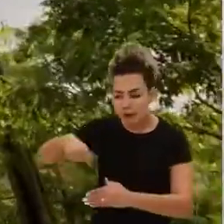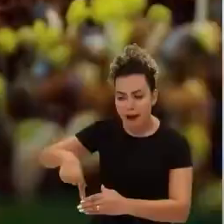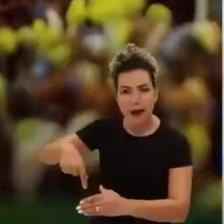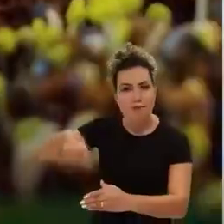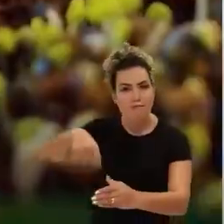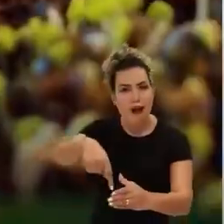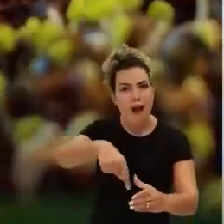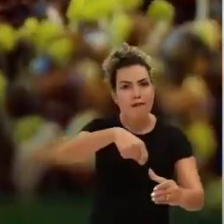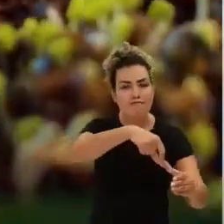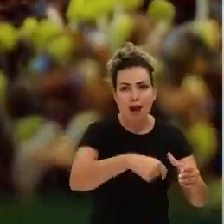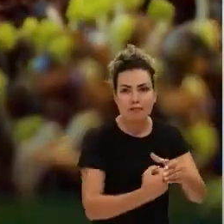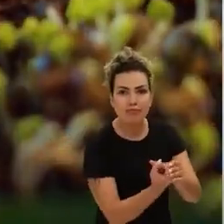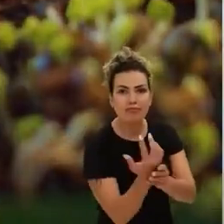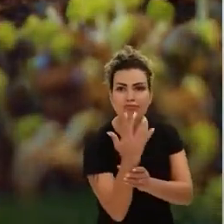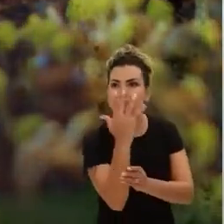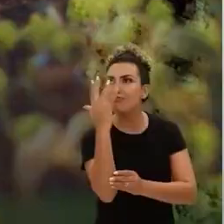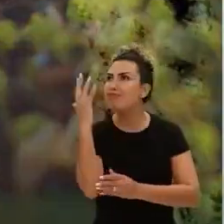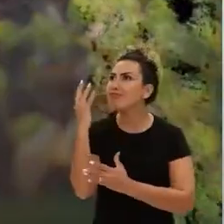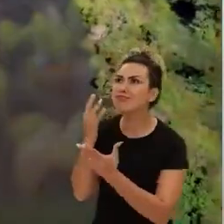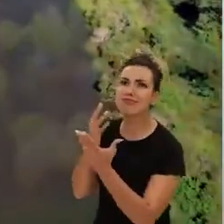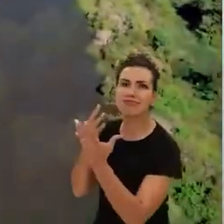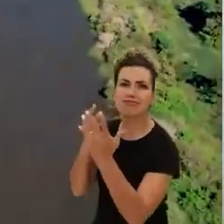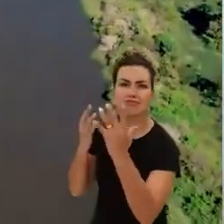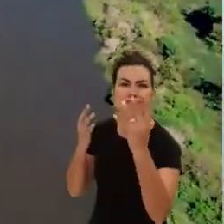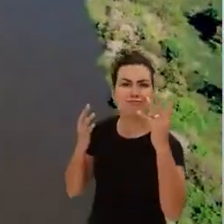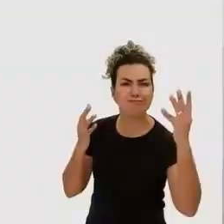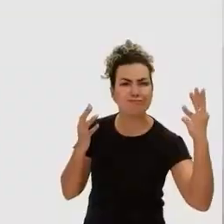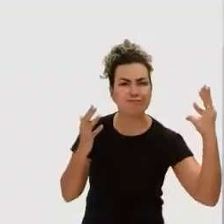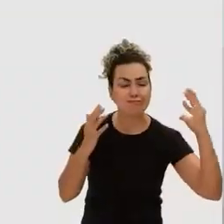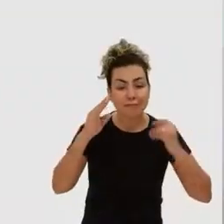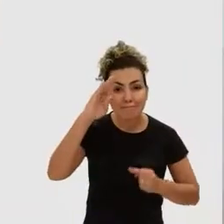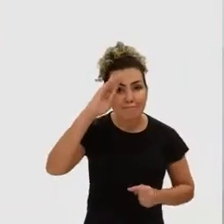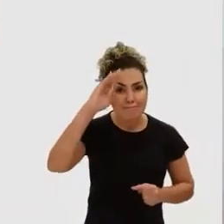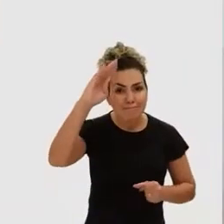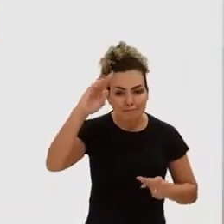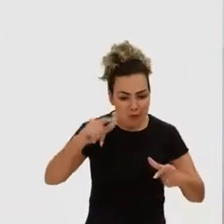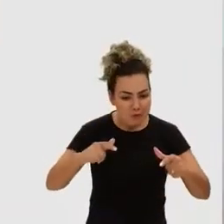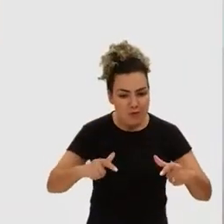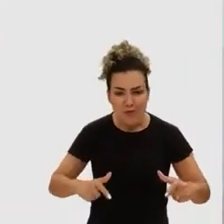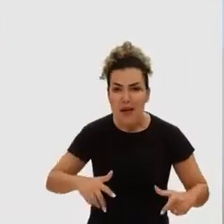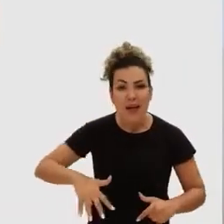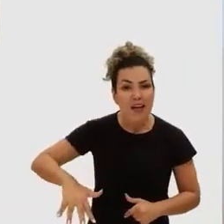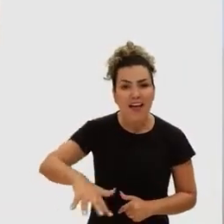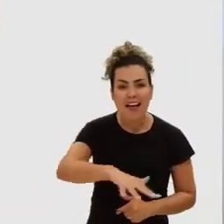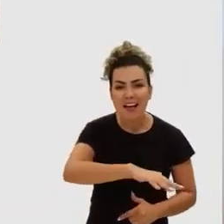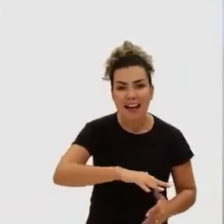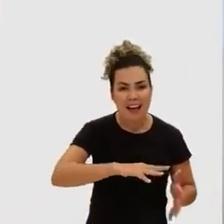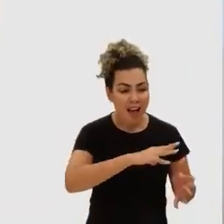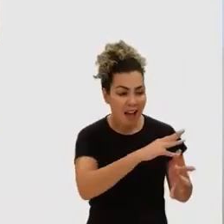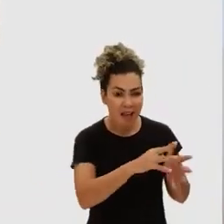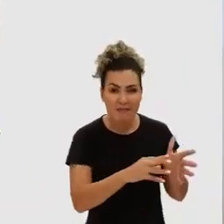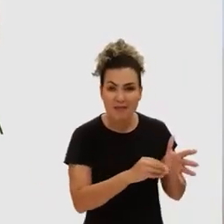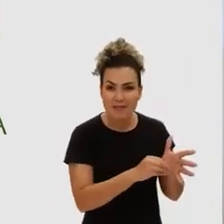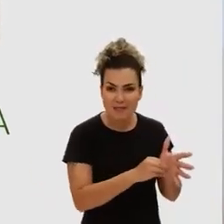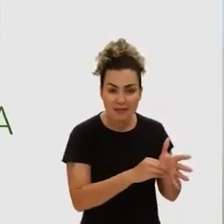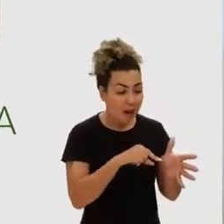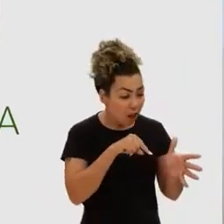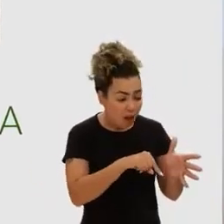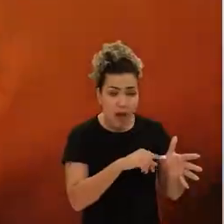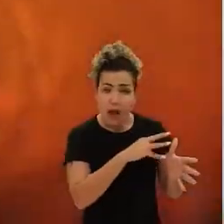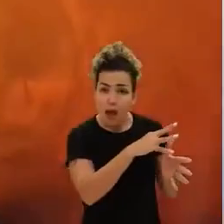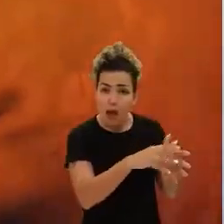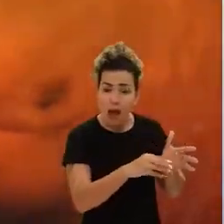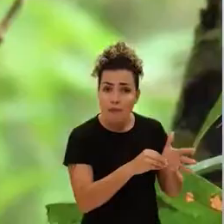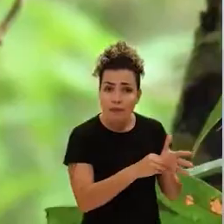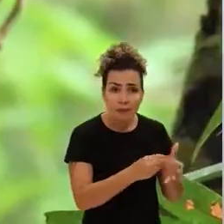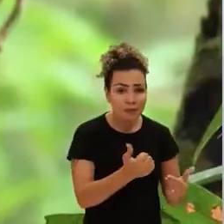restaurar florestas. Agora imagina fazer isso nos locais devastados da floresta amazônica. A região que